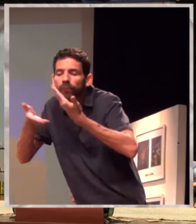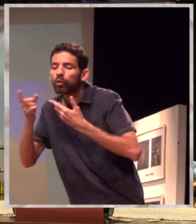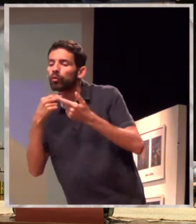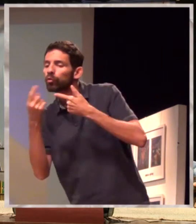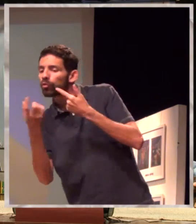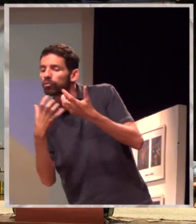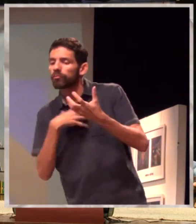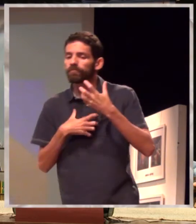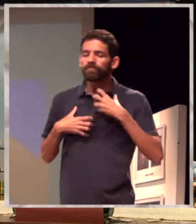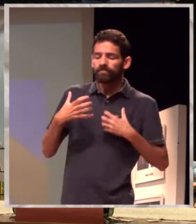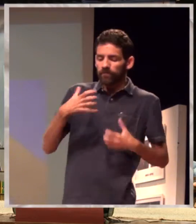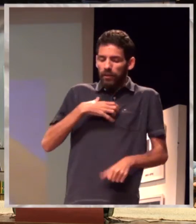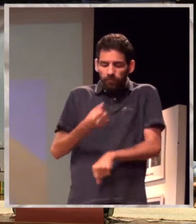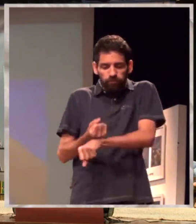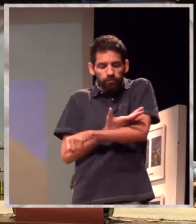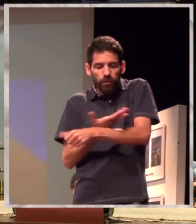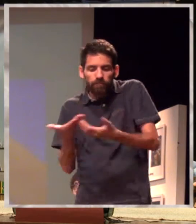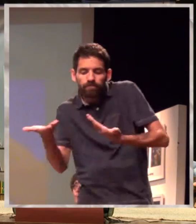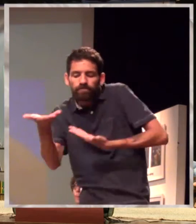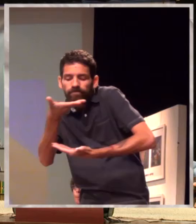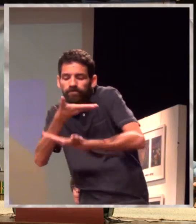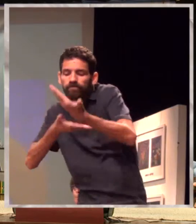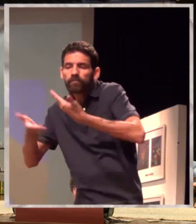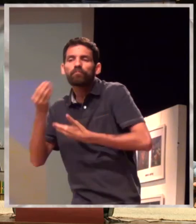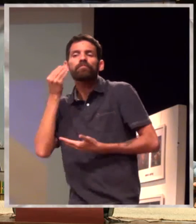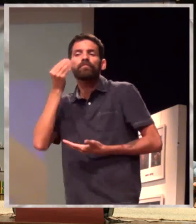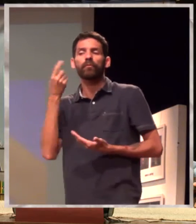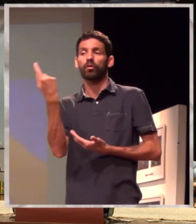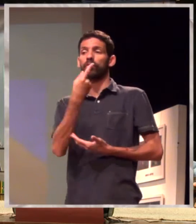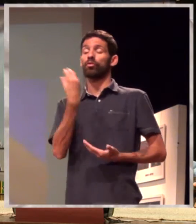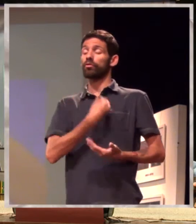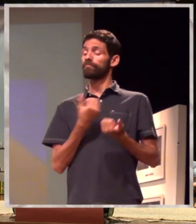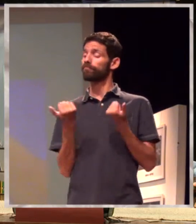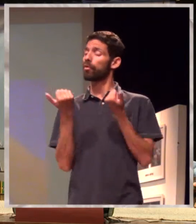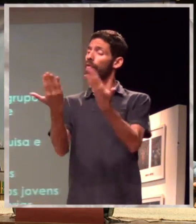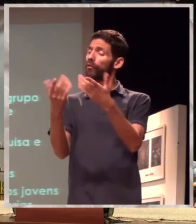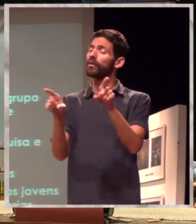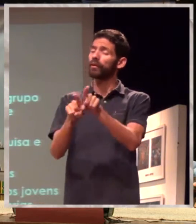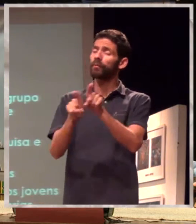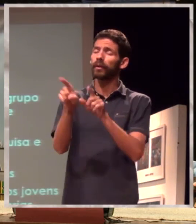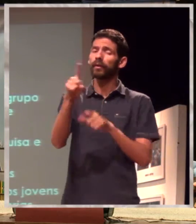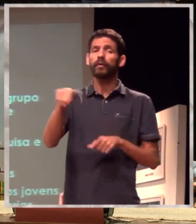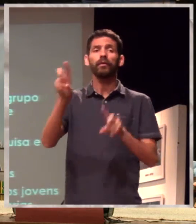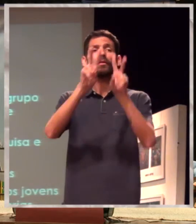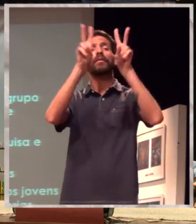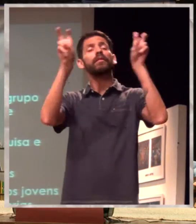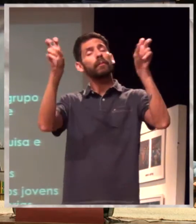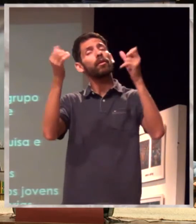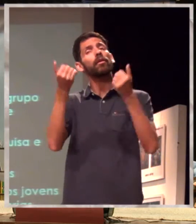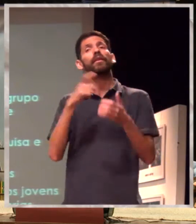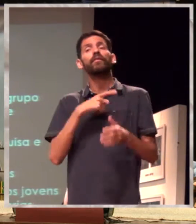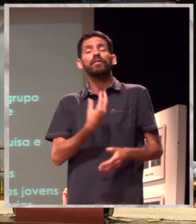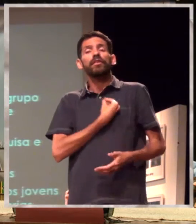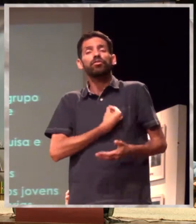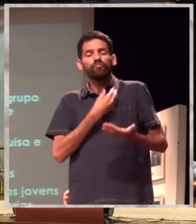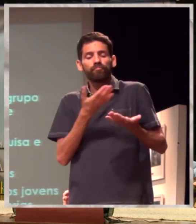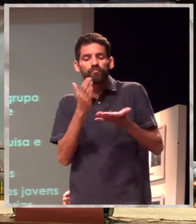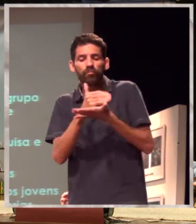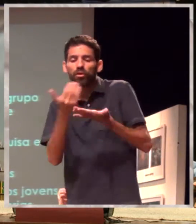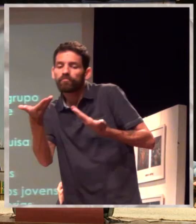nos sentimentos, e procurar, com isso, desenvolver questões que pudessem ser